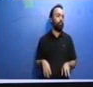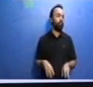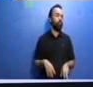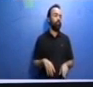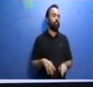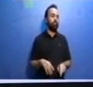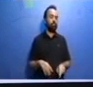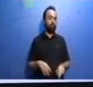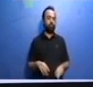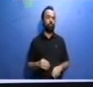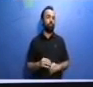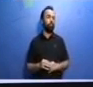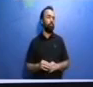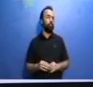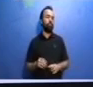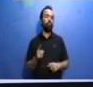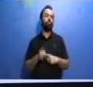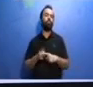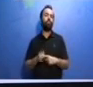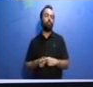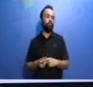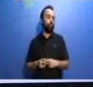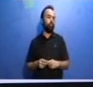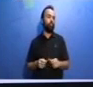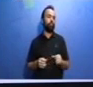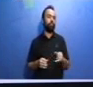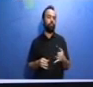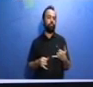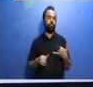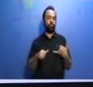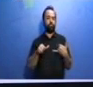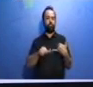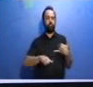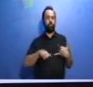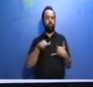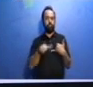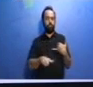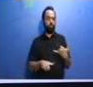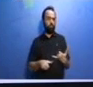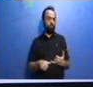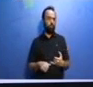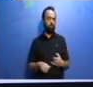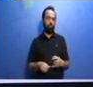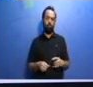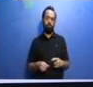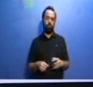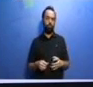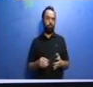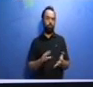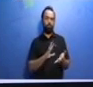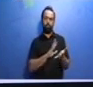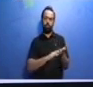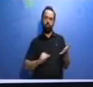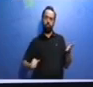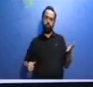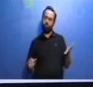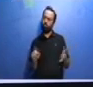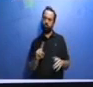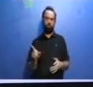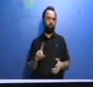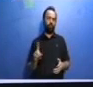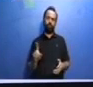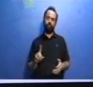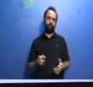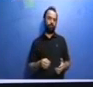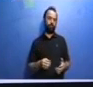produtos diferentes. Por quê? Numa reação química, durante a reação não aparece nenhum elemento